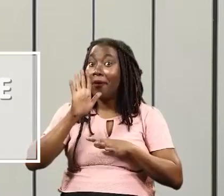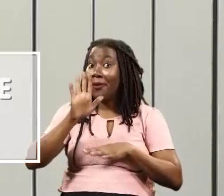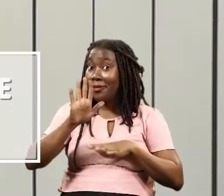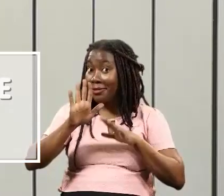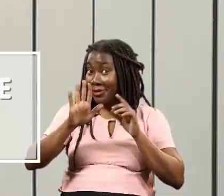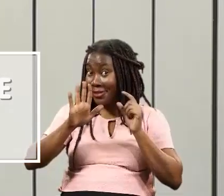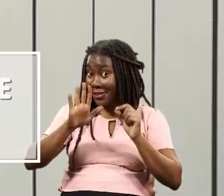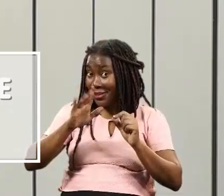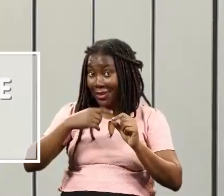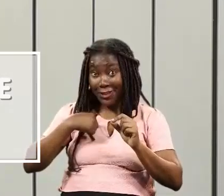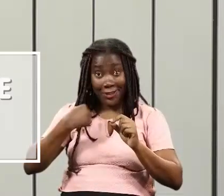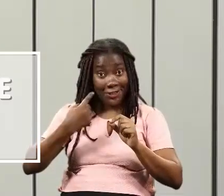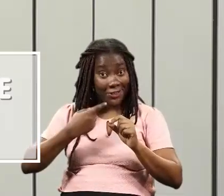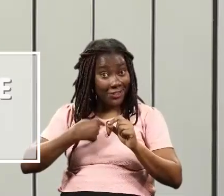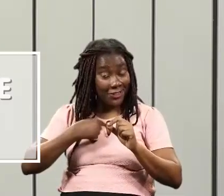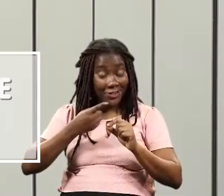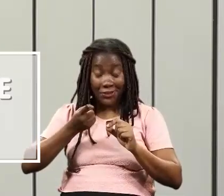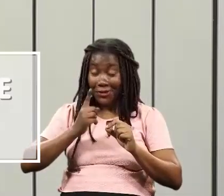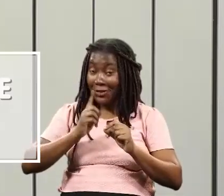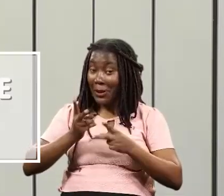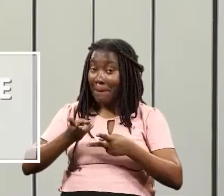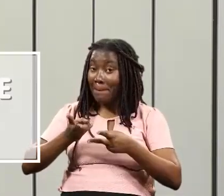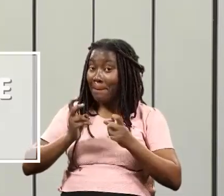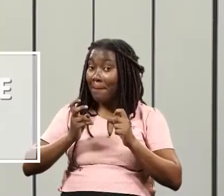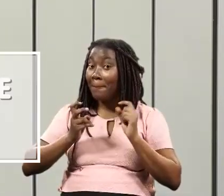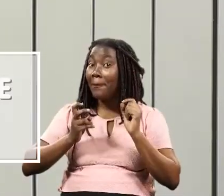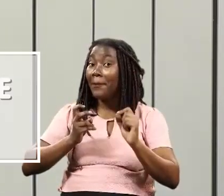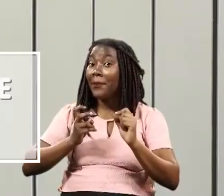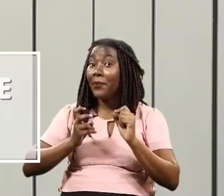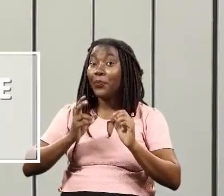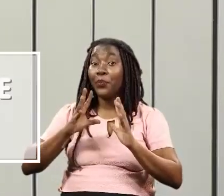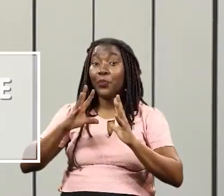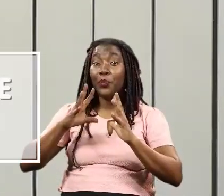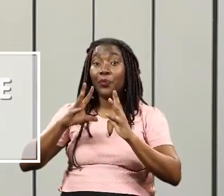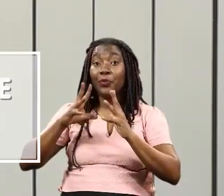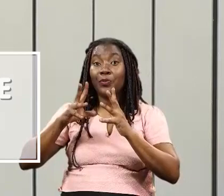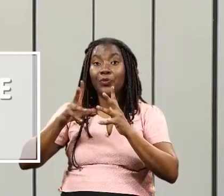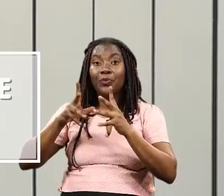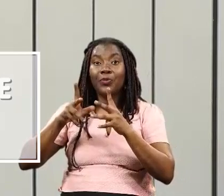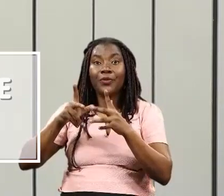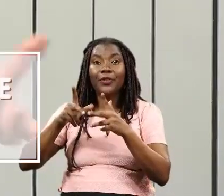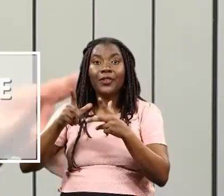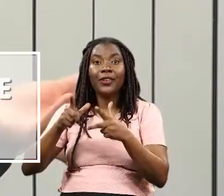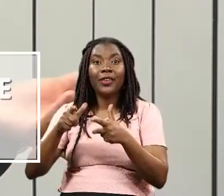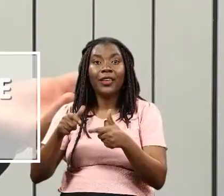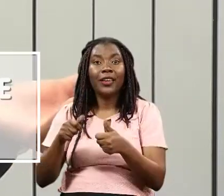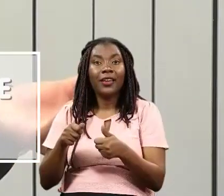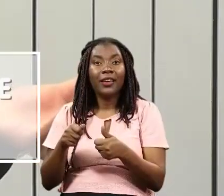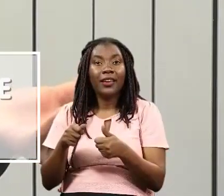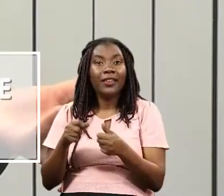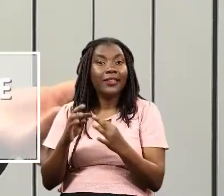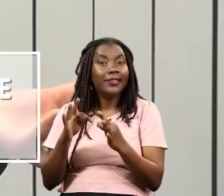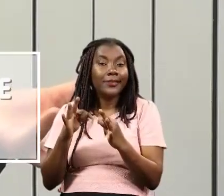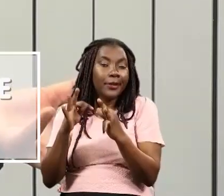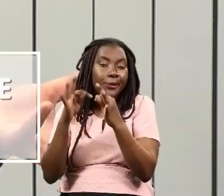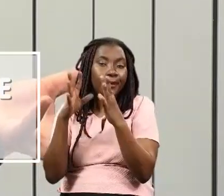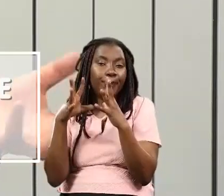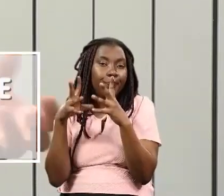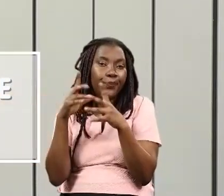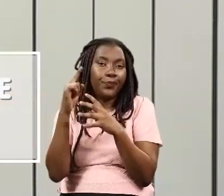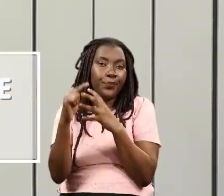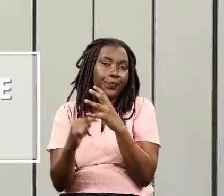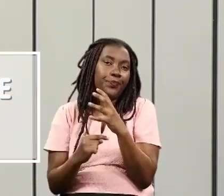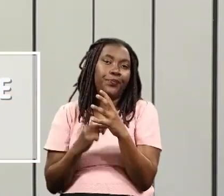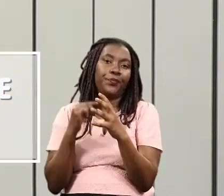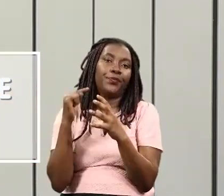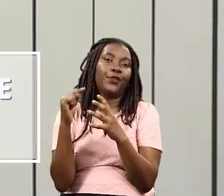que nós não estamos nos dando conta que a gente está, o mundo, a gente pode dizer assim, porque a tecnologia está no mundo todo, então o